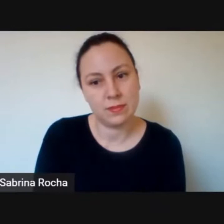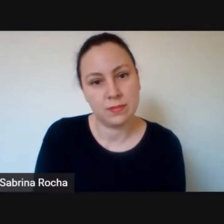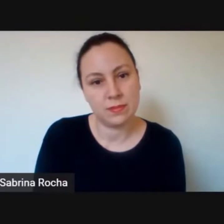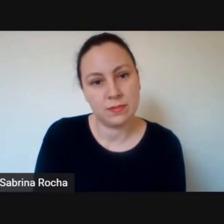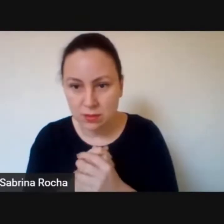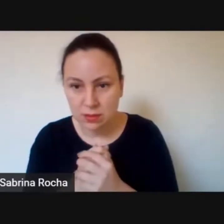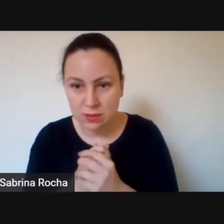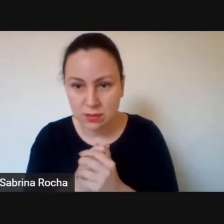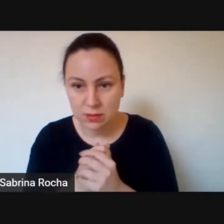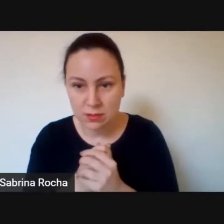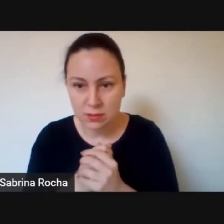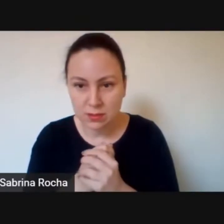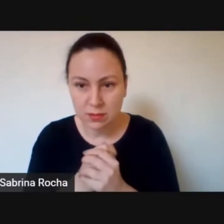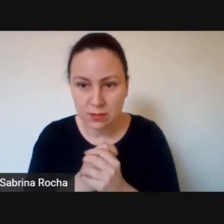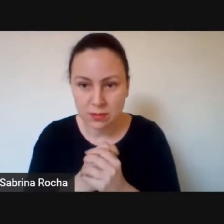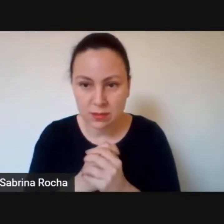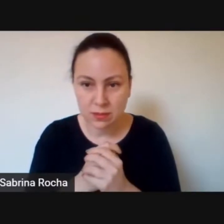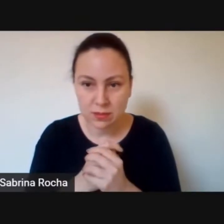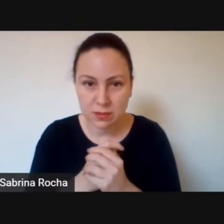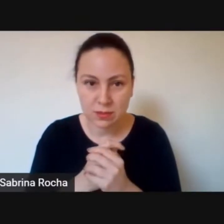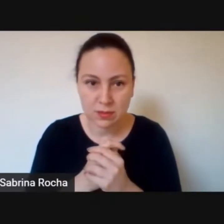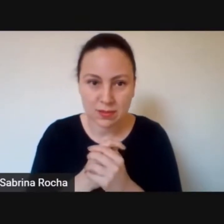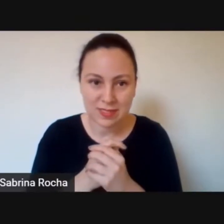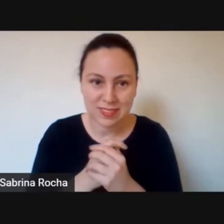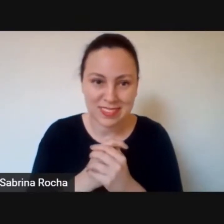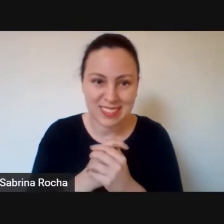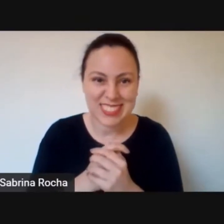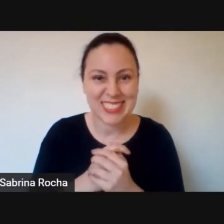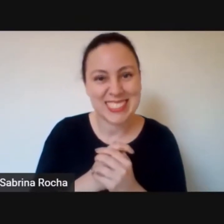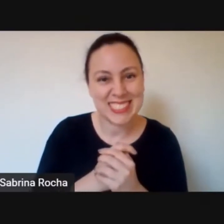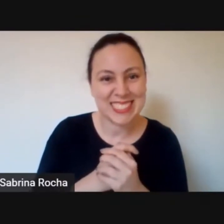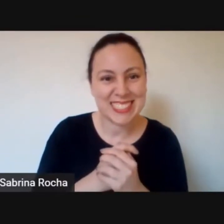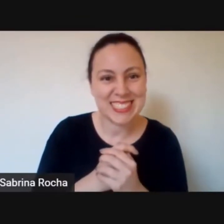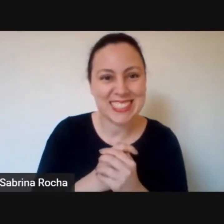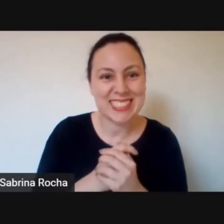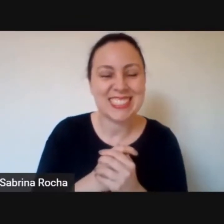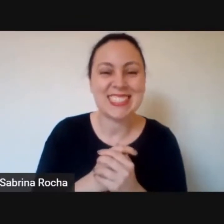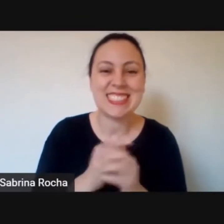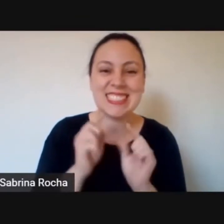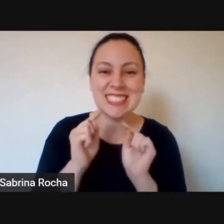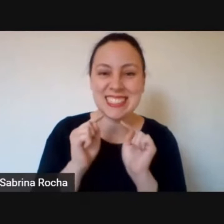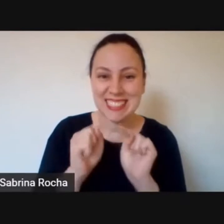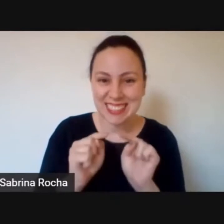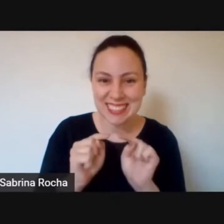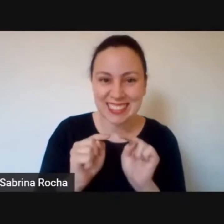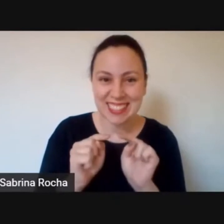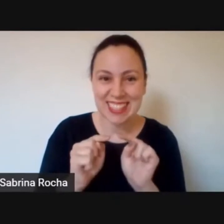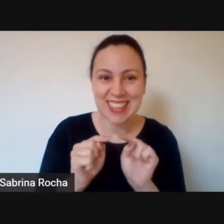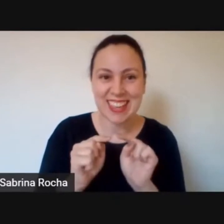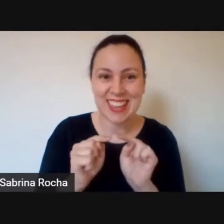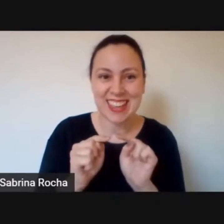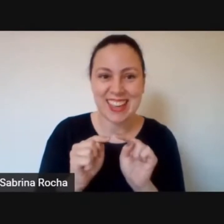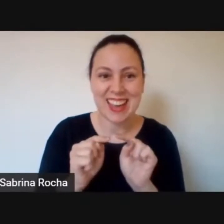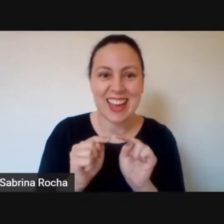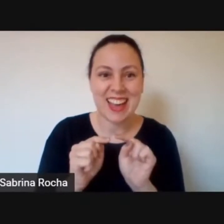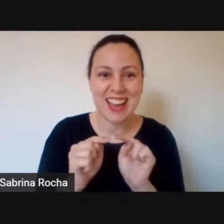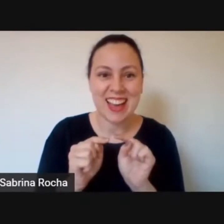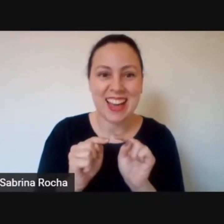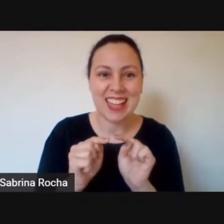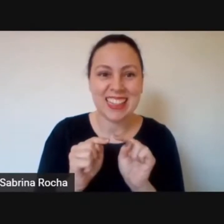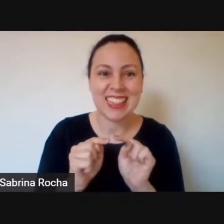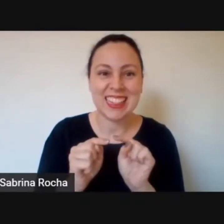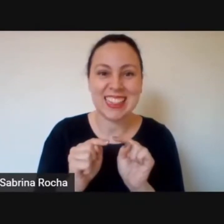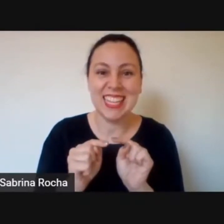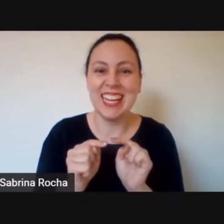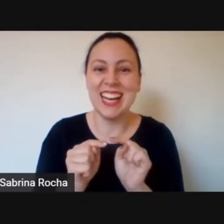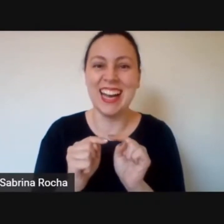o Dunker? Ok, então eu vou segurar ao vivo. Isso é aquilo que corremos o risco de